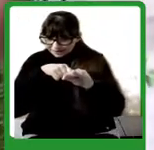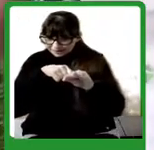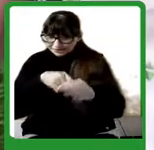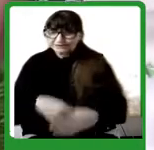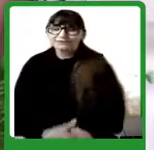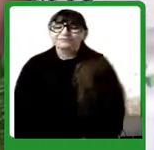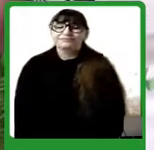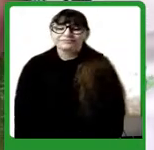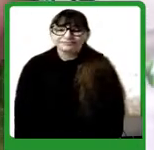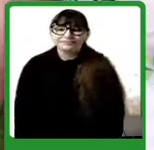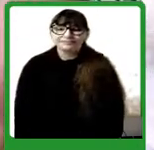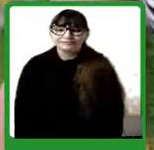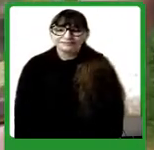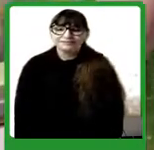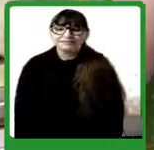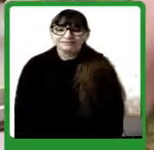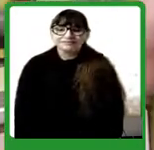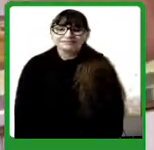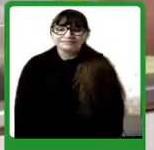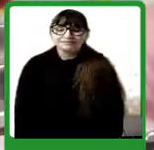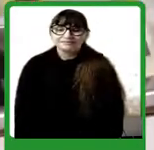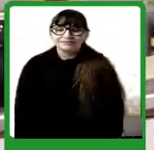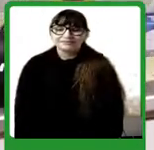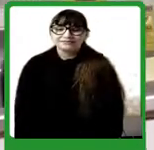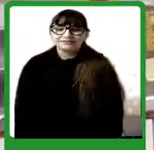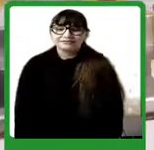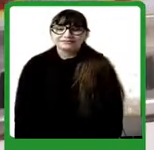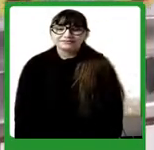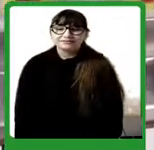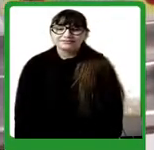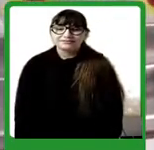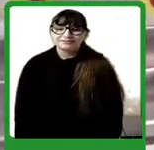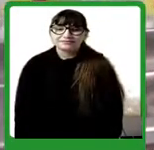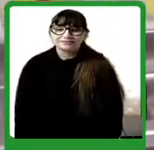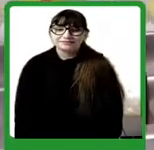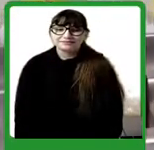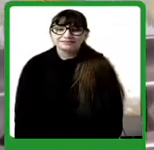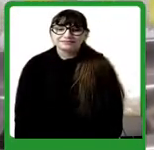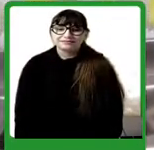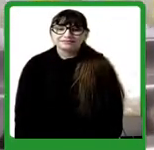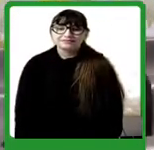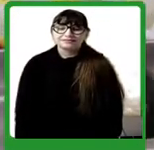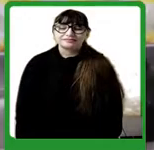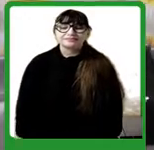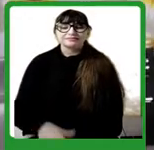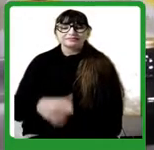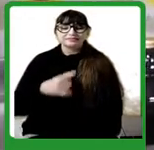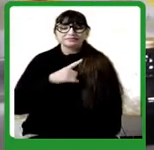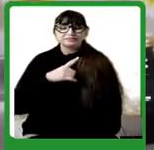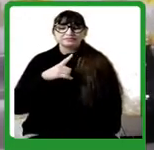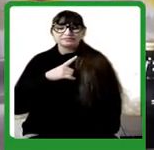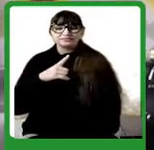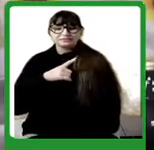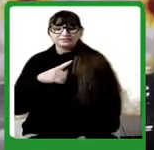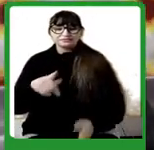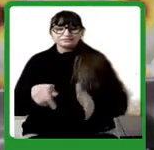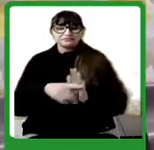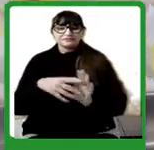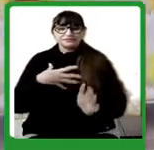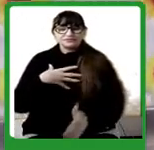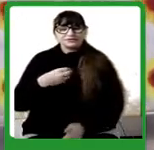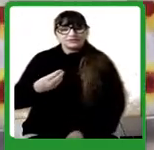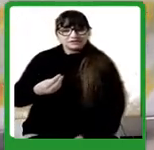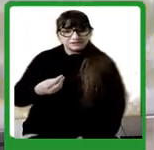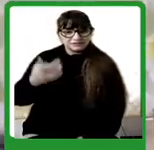Baita, né? Joanete Gui, não mandou nada. Tatiane Dalcin, Tatiele, deve ser filho do Flávio Dalcin. Dona